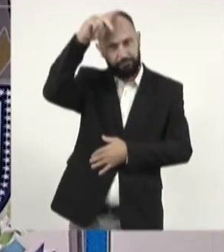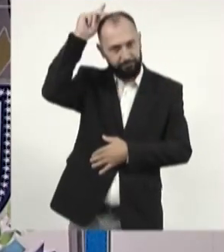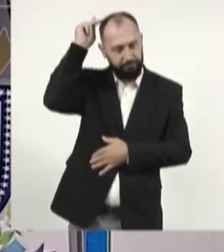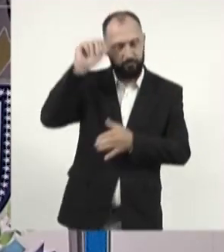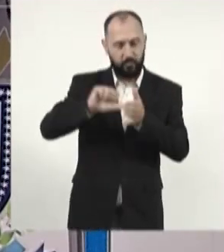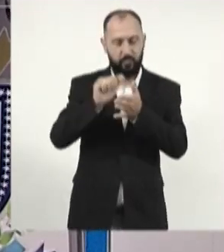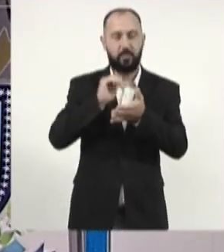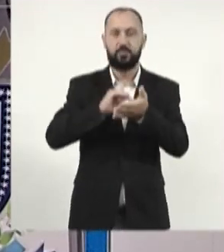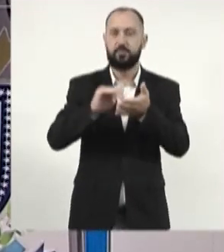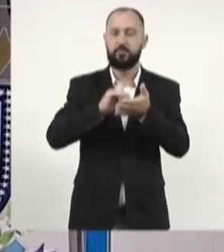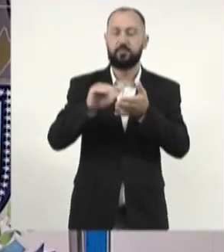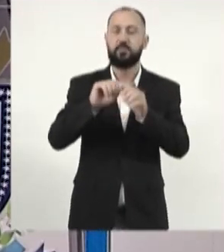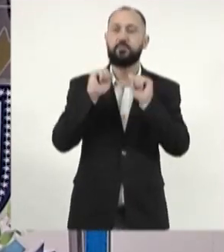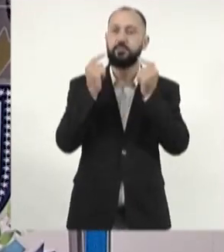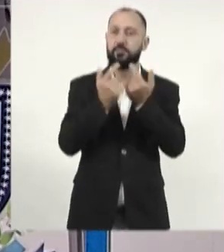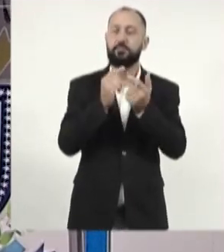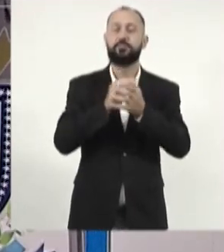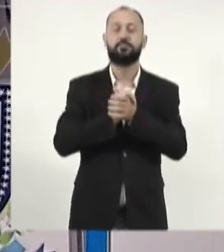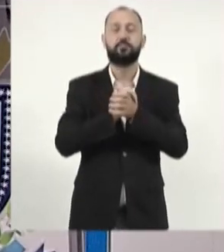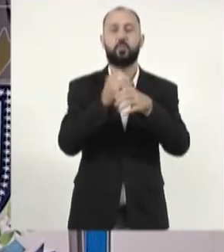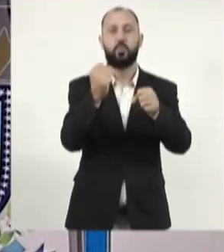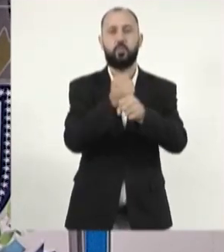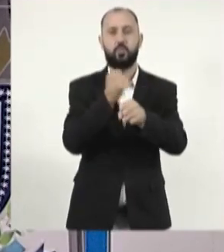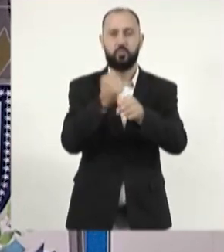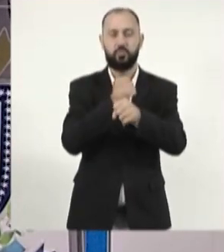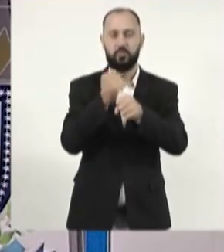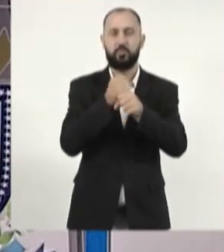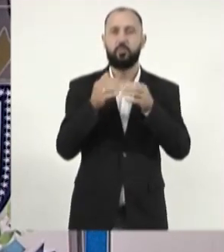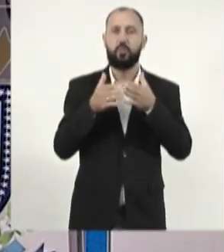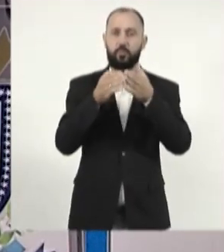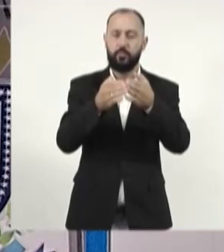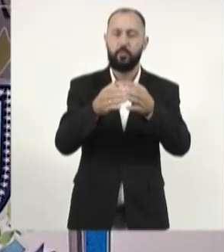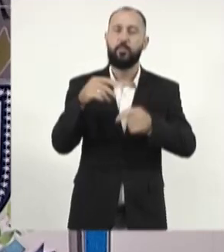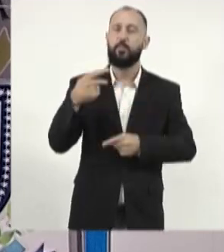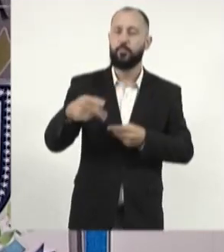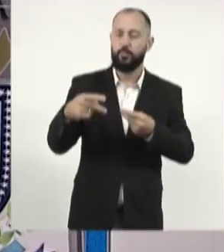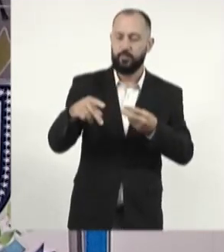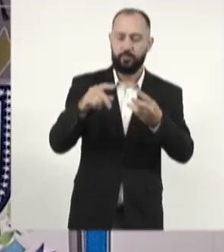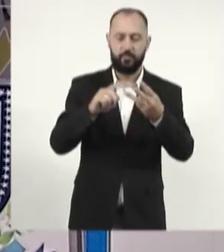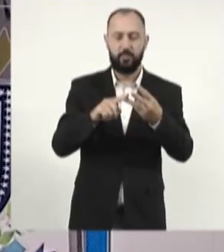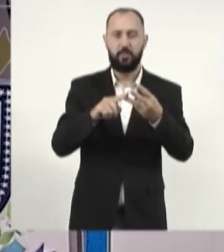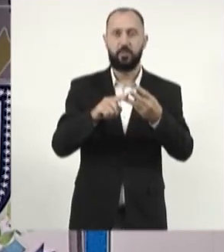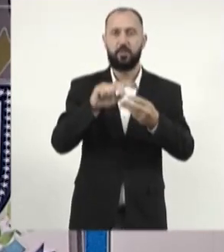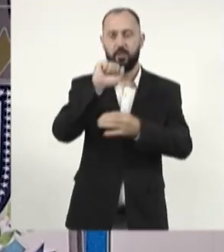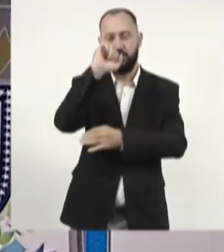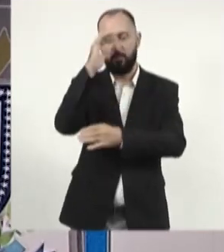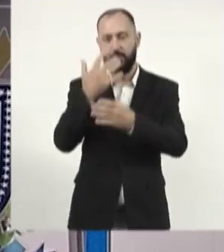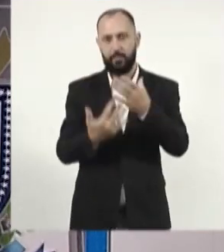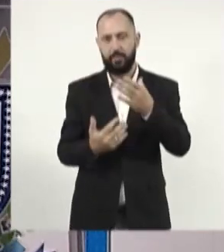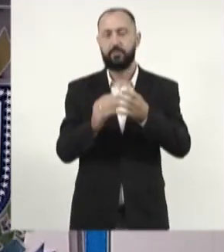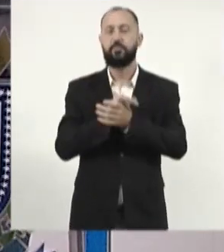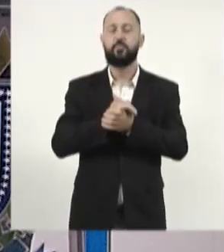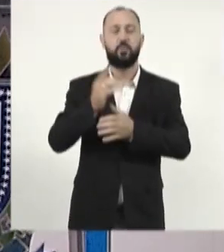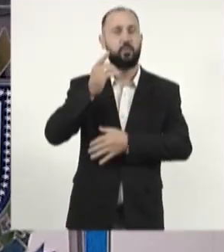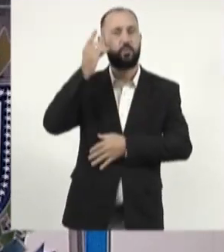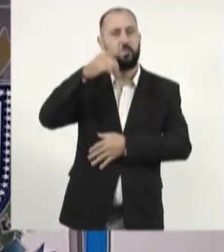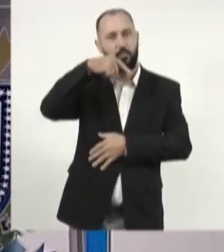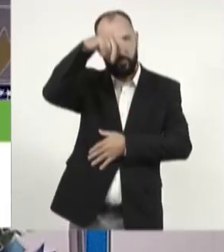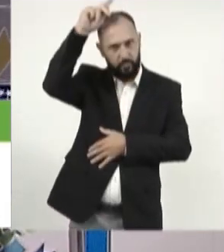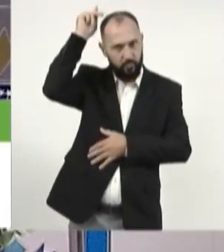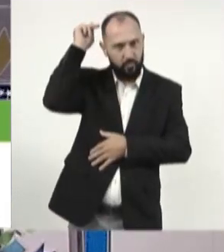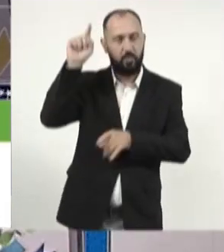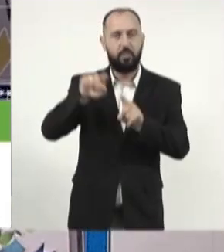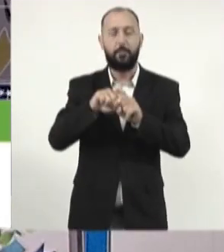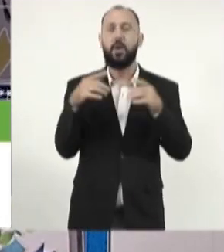primeiro secretário aqui da Lemes. Obras em Corumbá, em Ponta Porã e também em Amambai. Bom, o deputado Paulo Correia